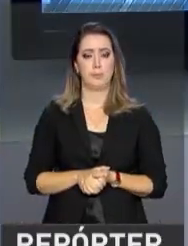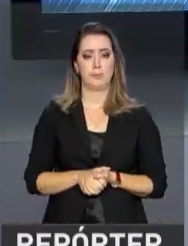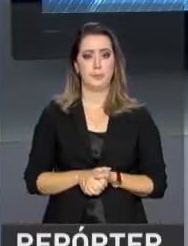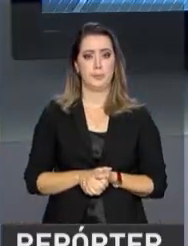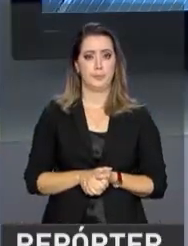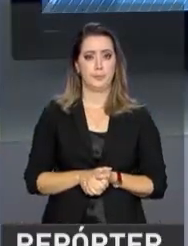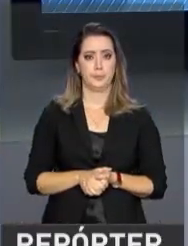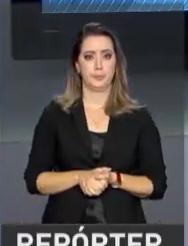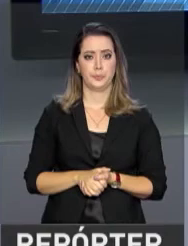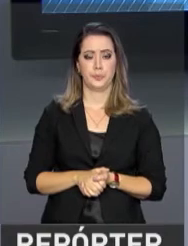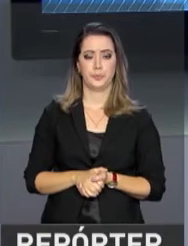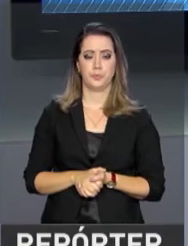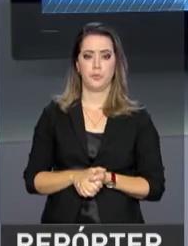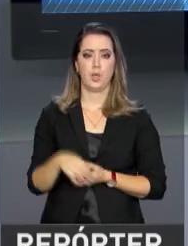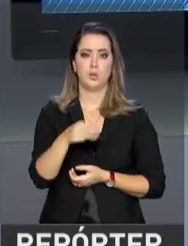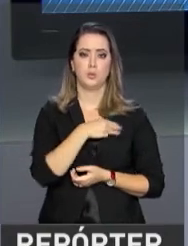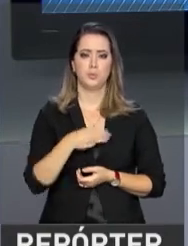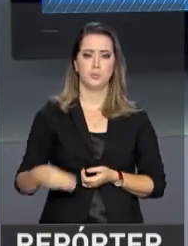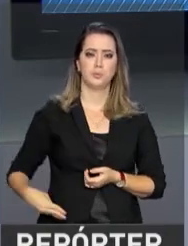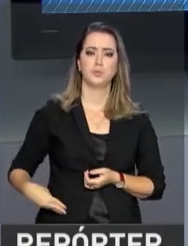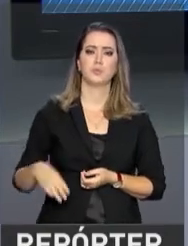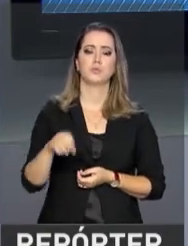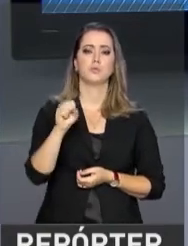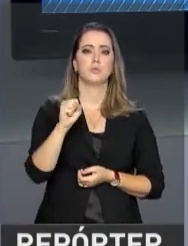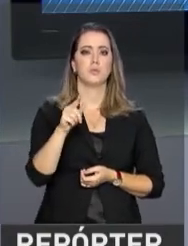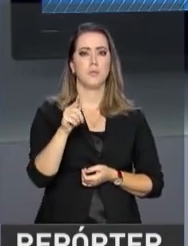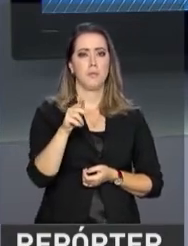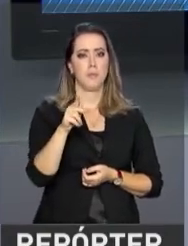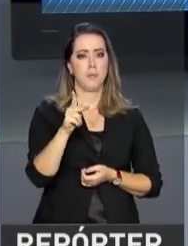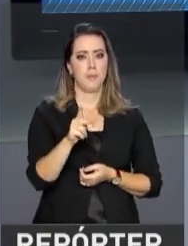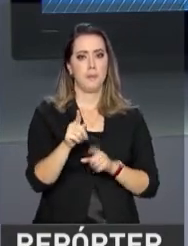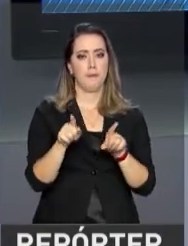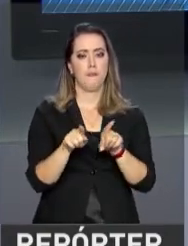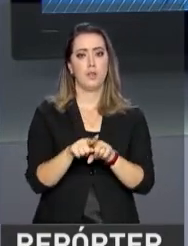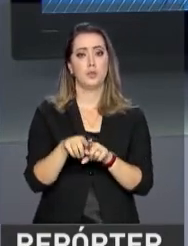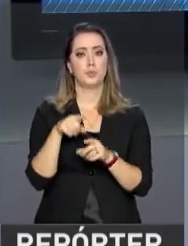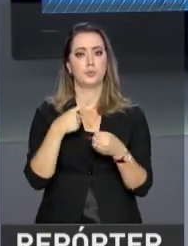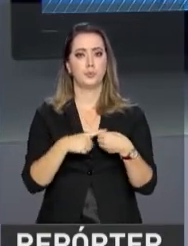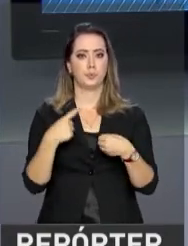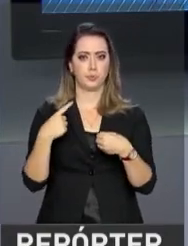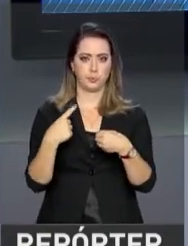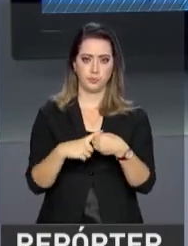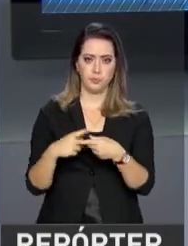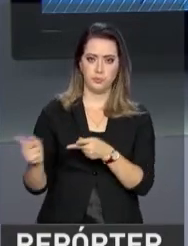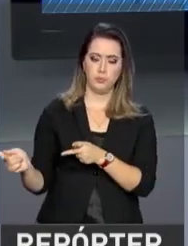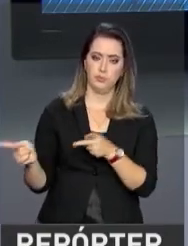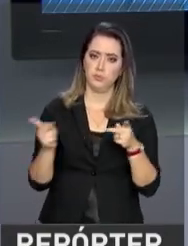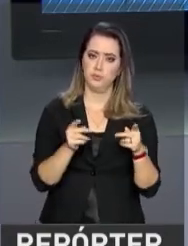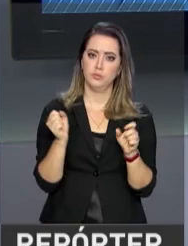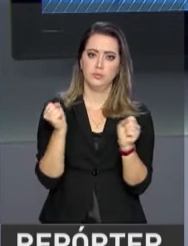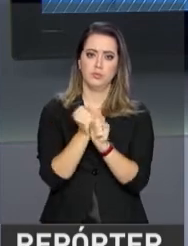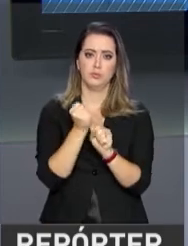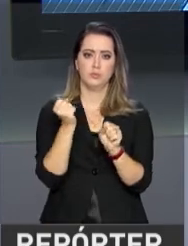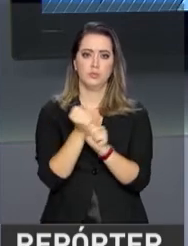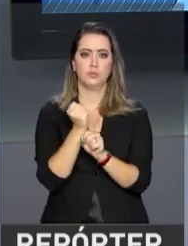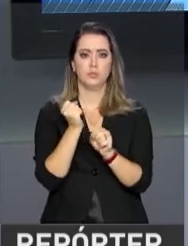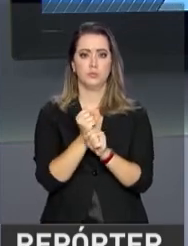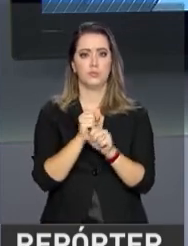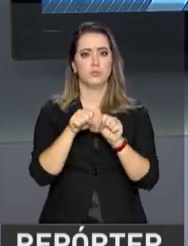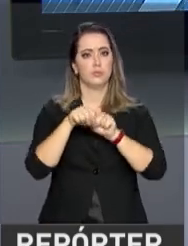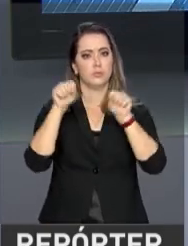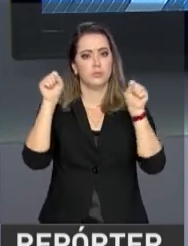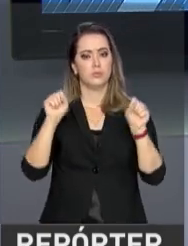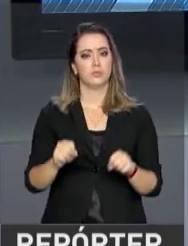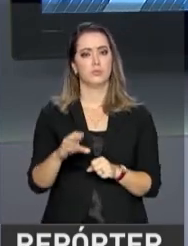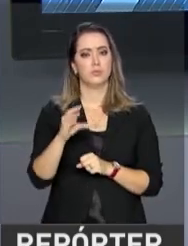os ministros da secretaria geral da presidência moreira franco e das cidades alexandre baldy visitaram as obras do sistema